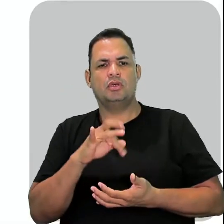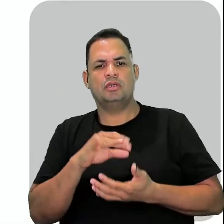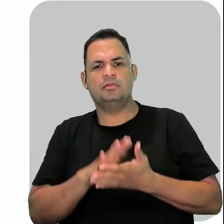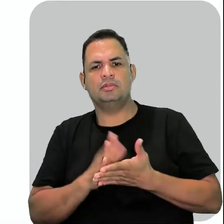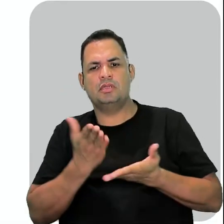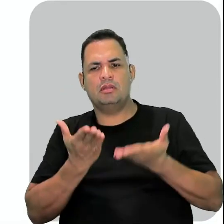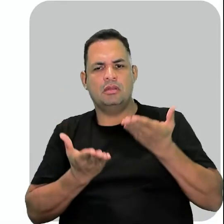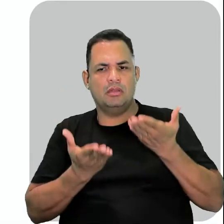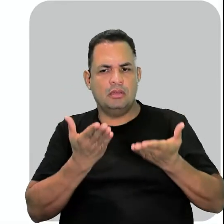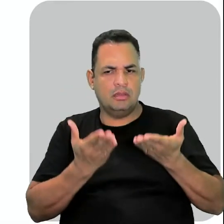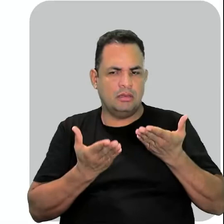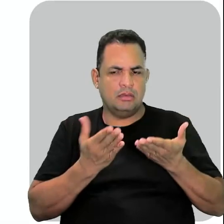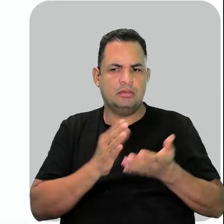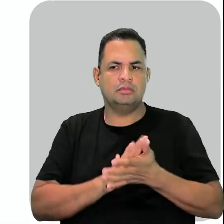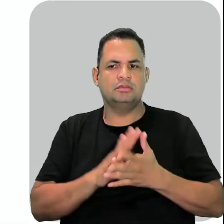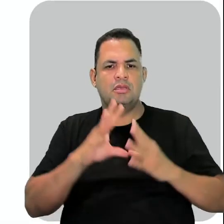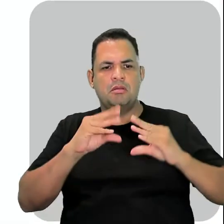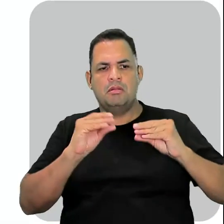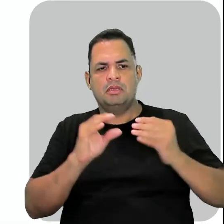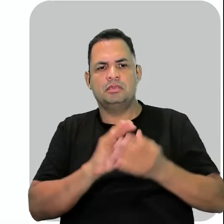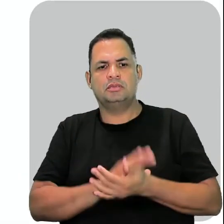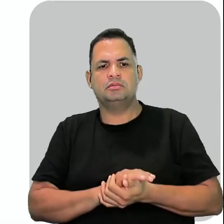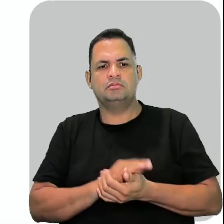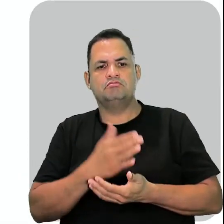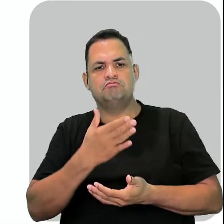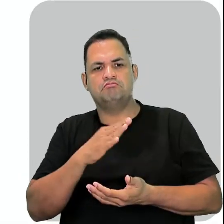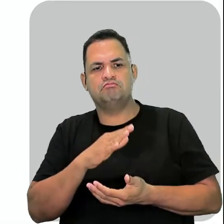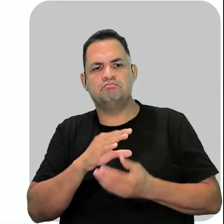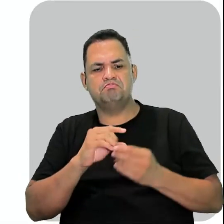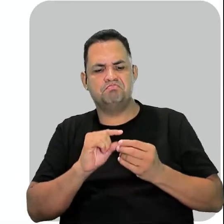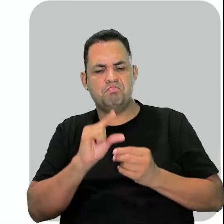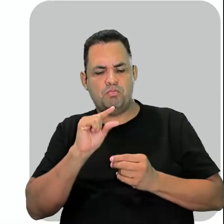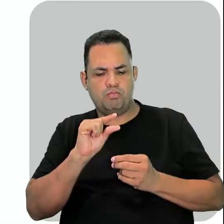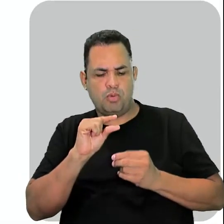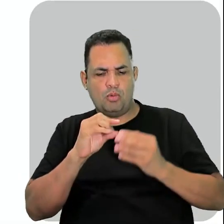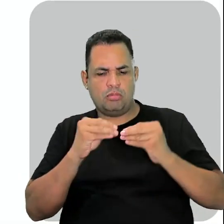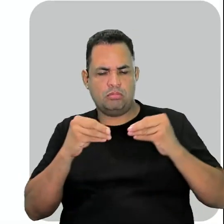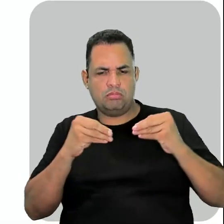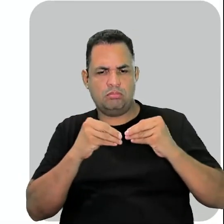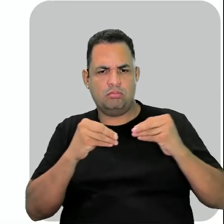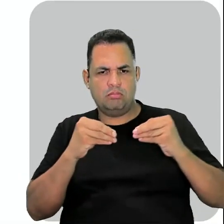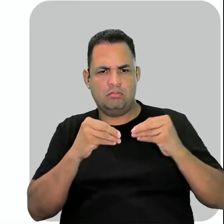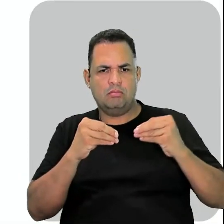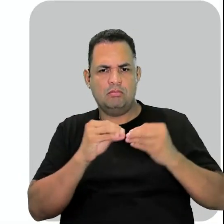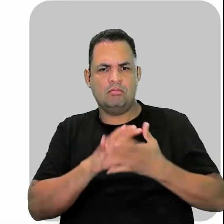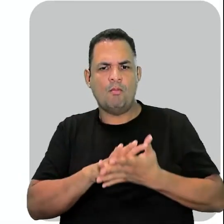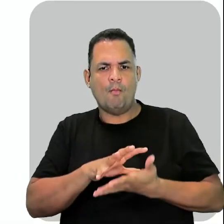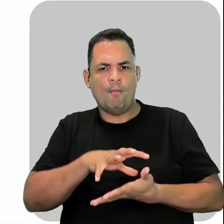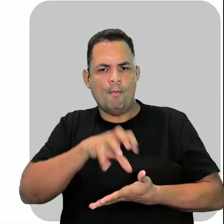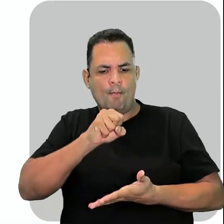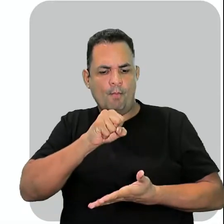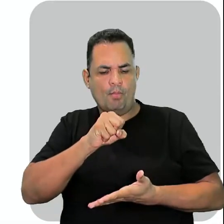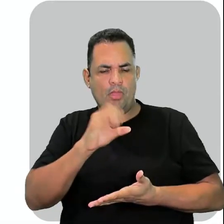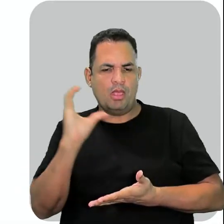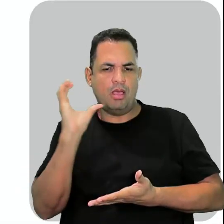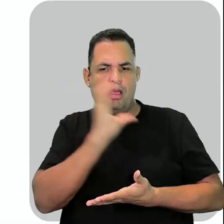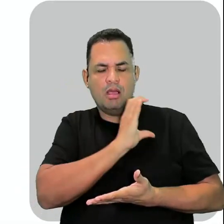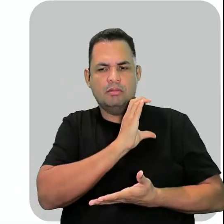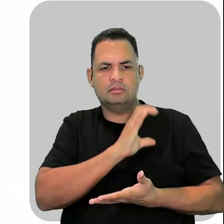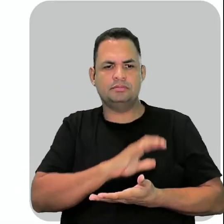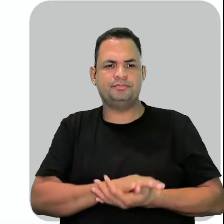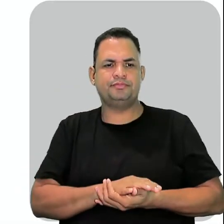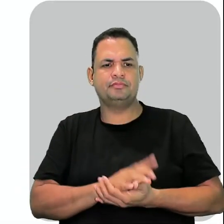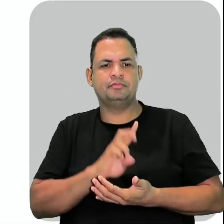leve, também é resistente, não amassa, e ela é menos elástica também, e ela seca muito rápido.